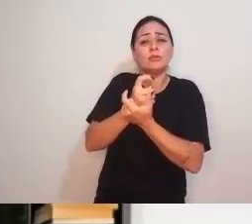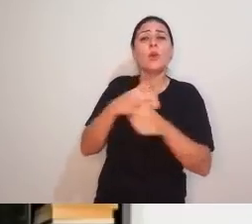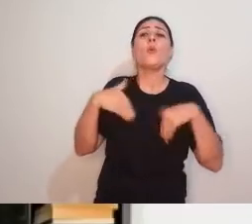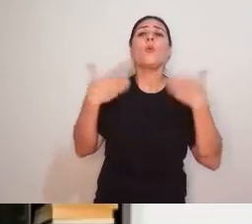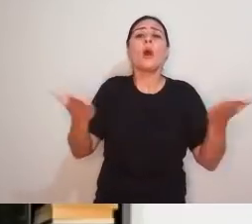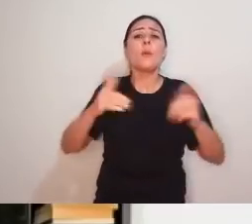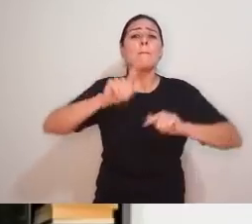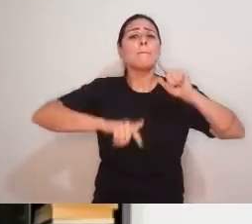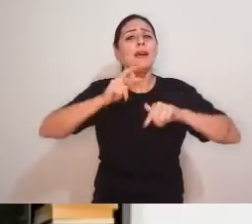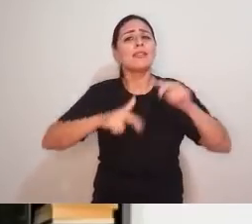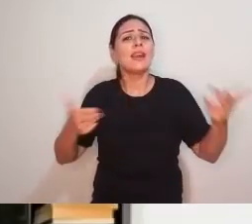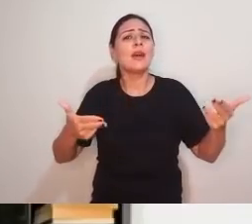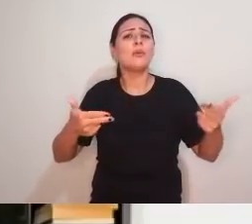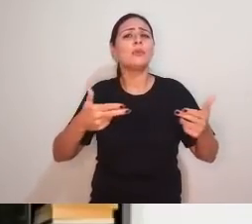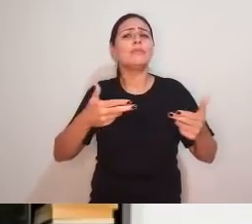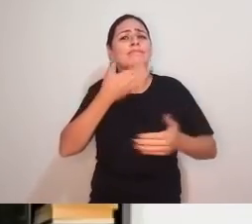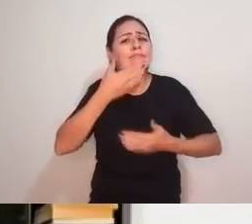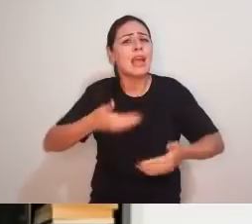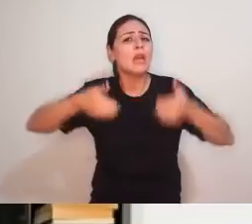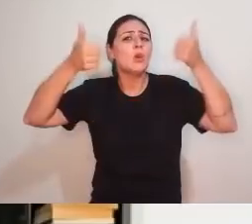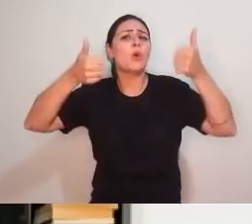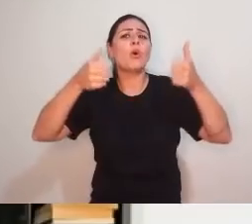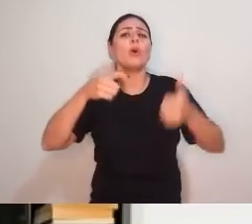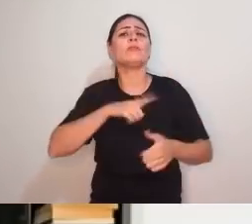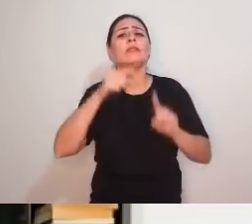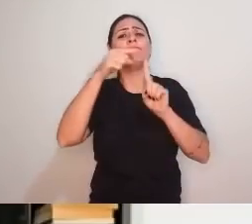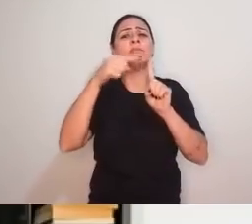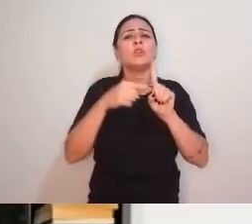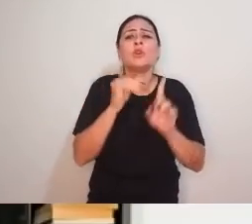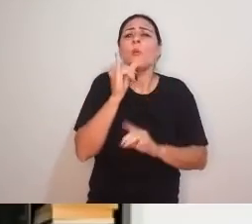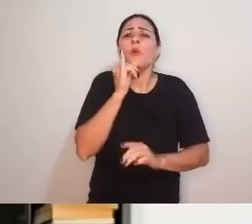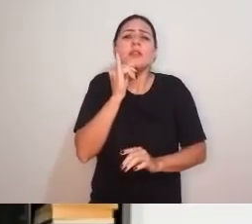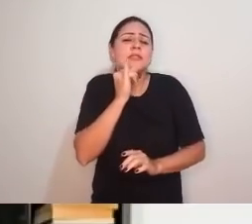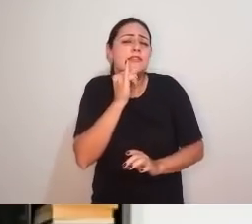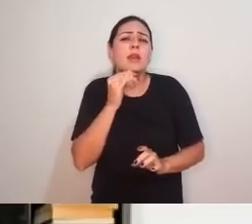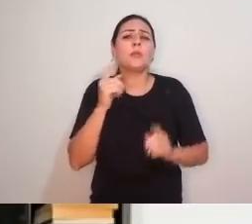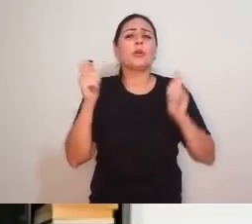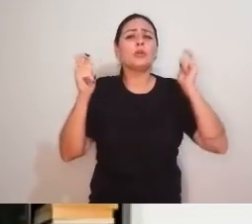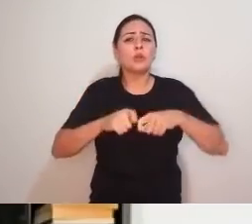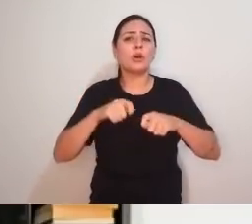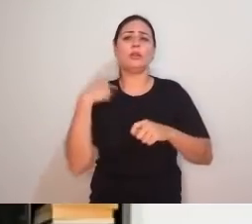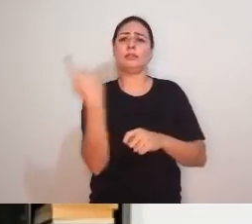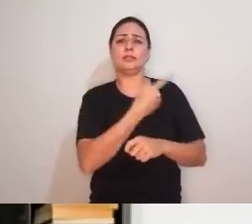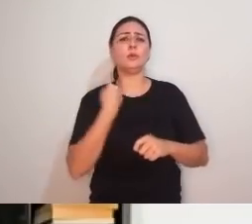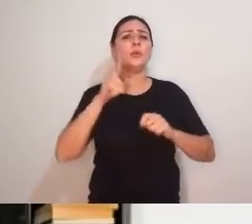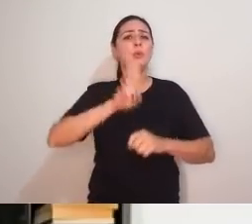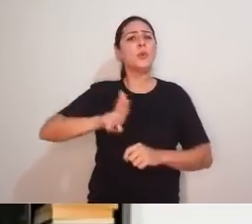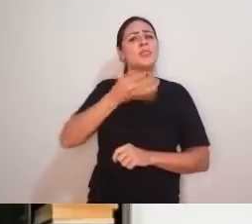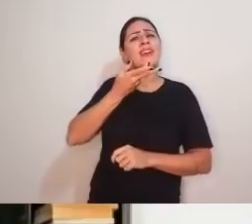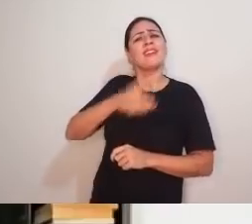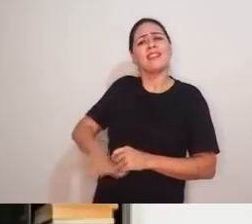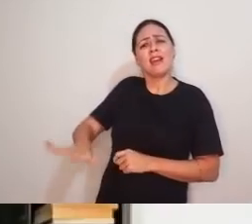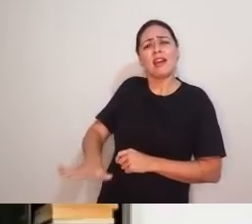ideal? Se tem algum tipo de exemplo que nós possamos usar com as nossas crianças bem pequenas, né? Porque você está lidando